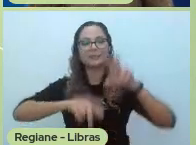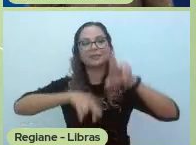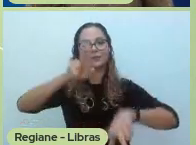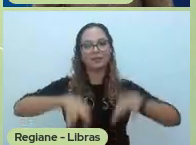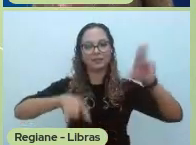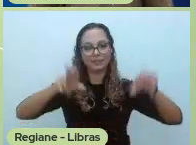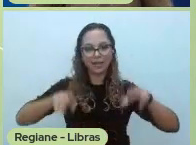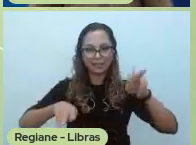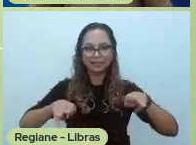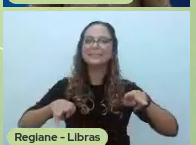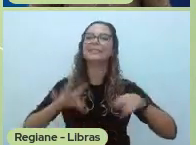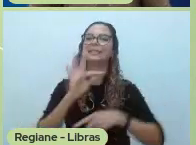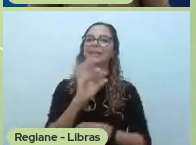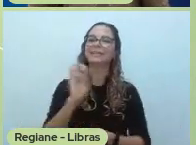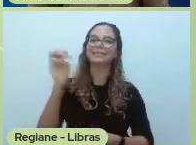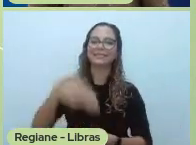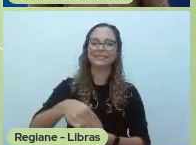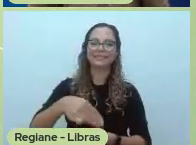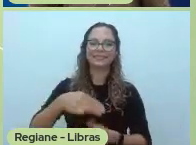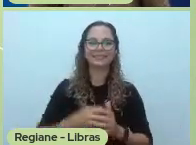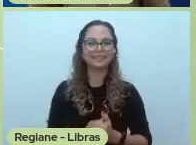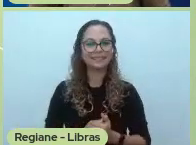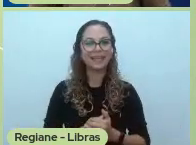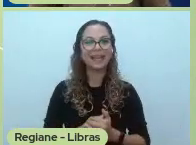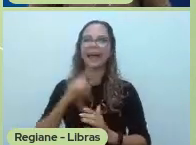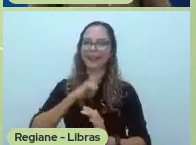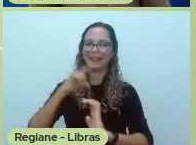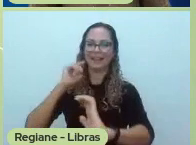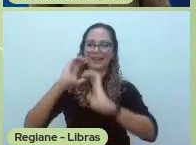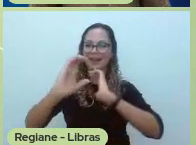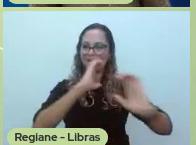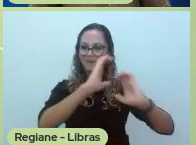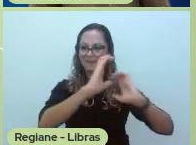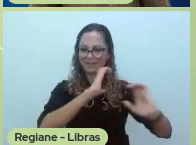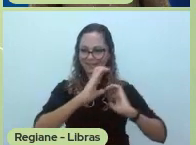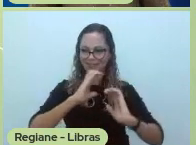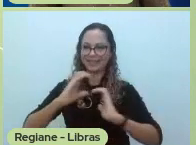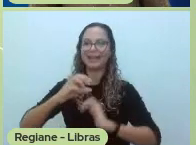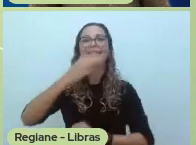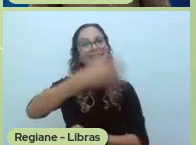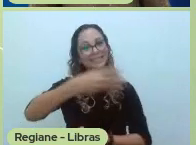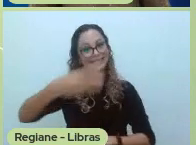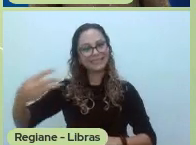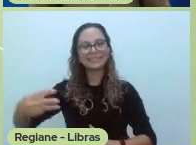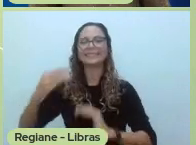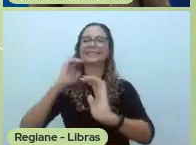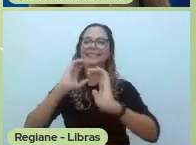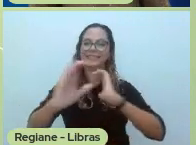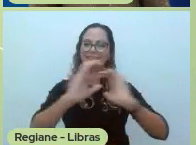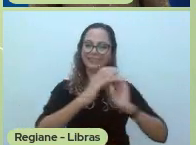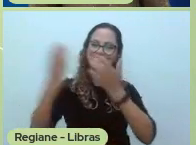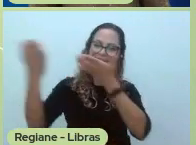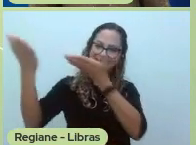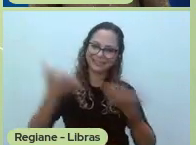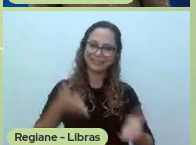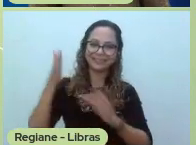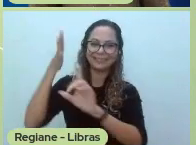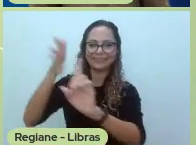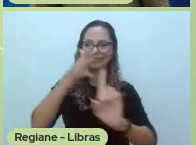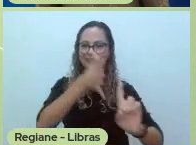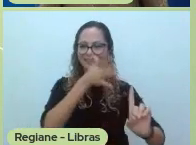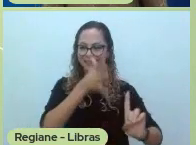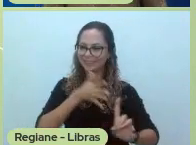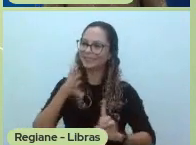as nossas principais operadoras de telecomunicações aqui representadas na nossa mesa. E aí, vamos